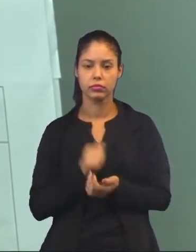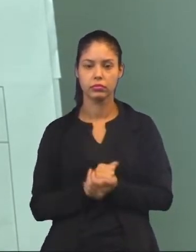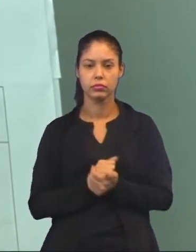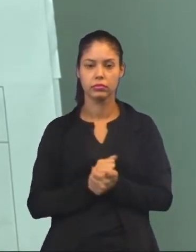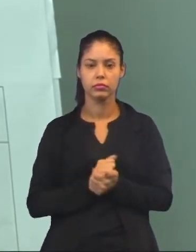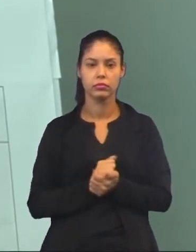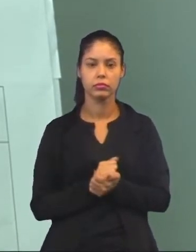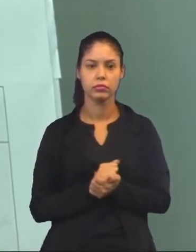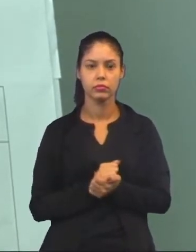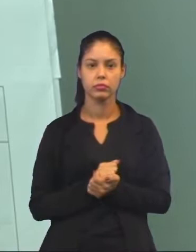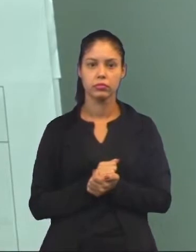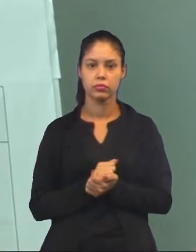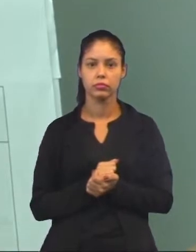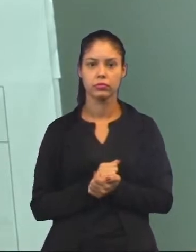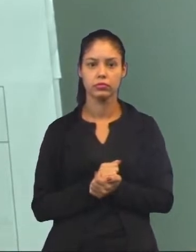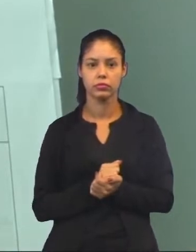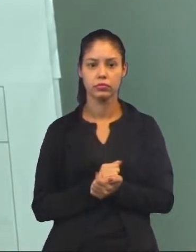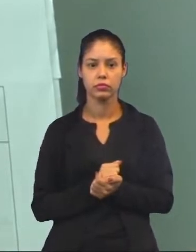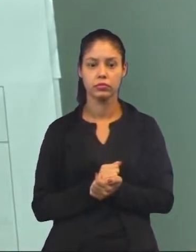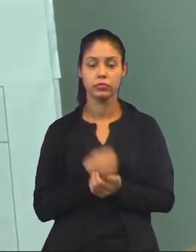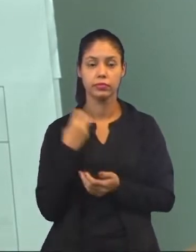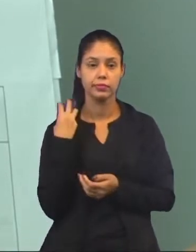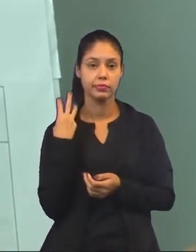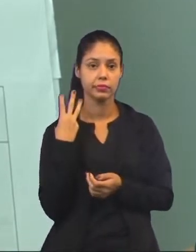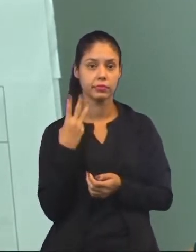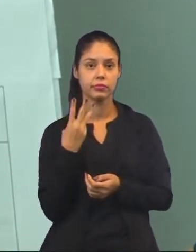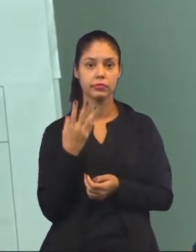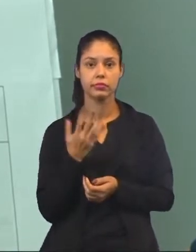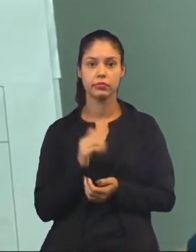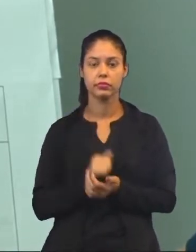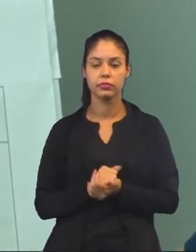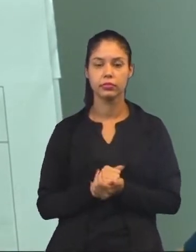a quantidade de dezenas? São 3,